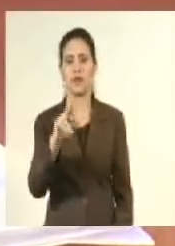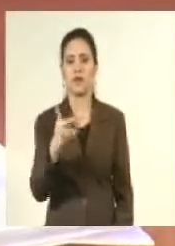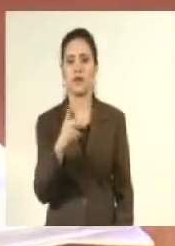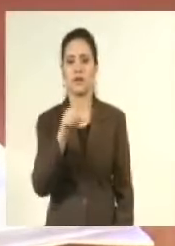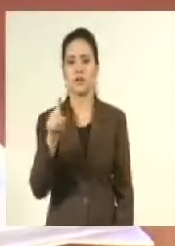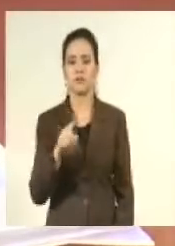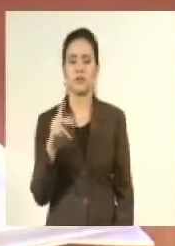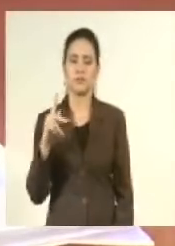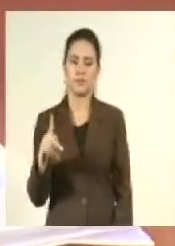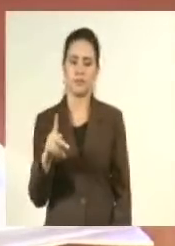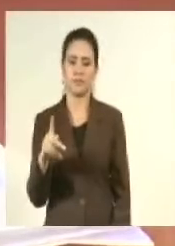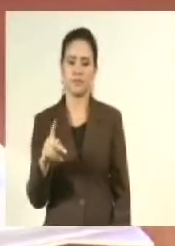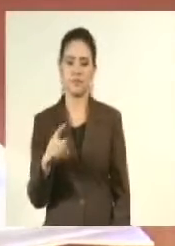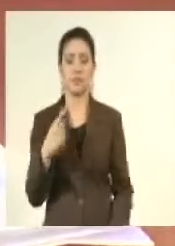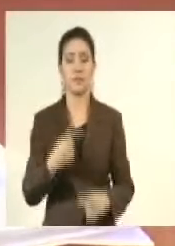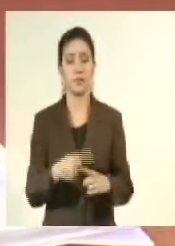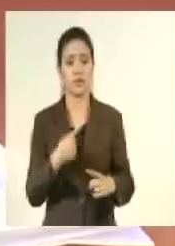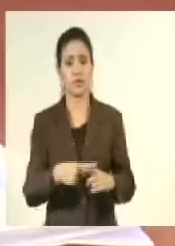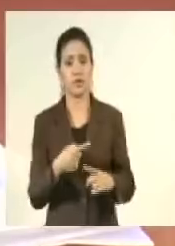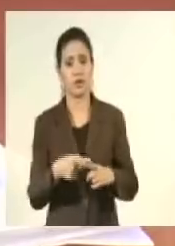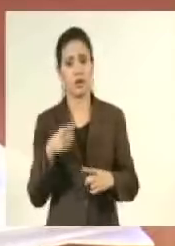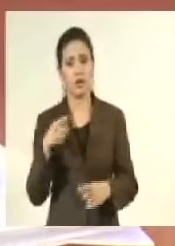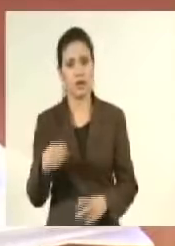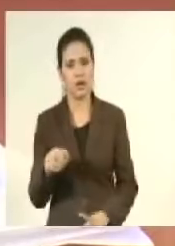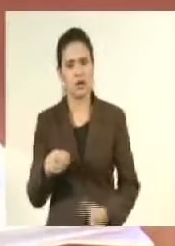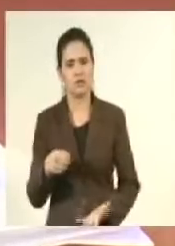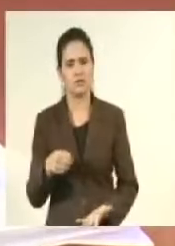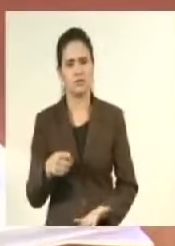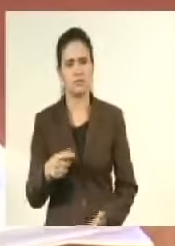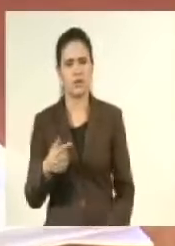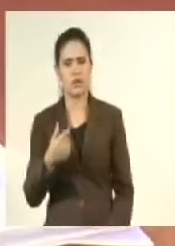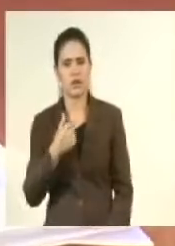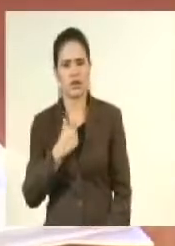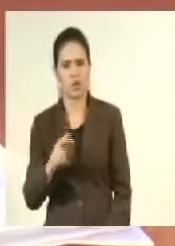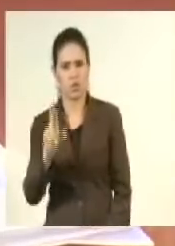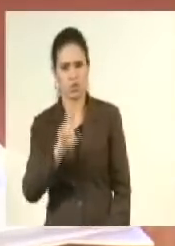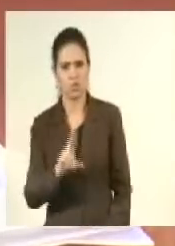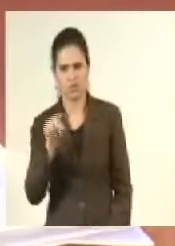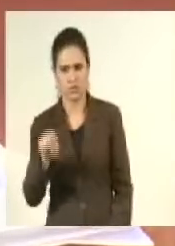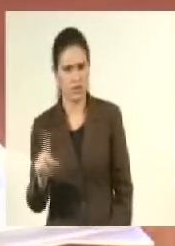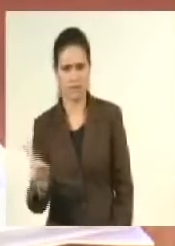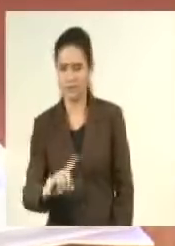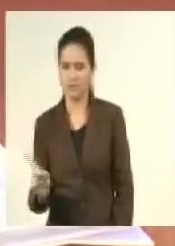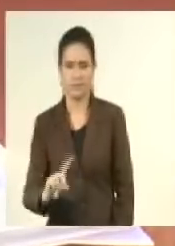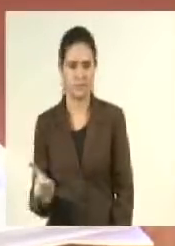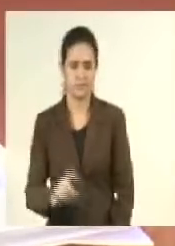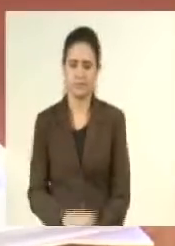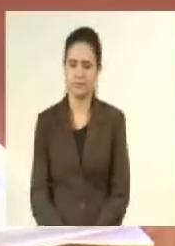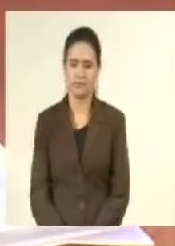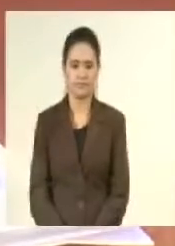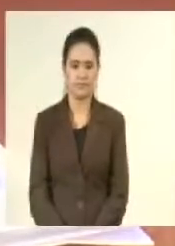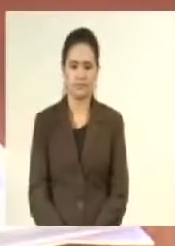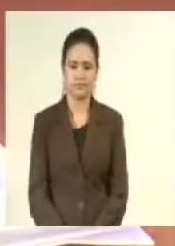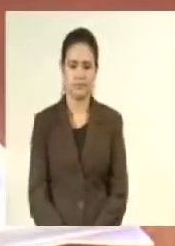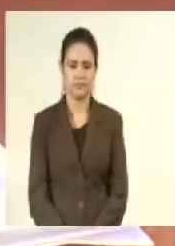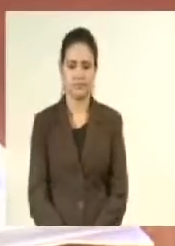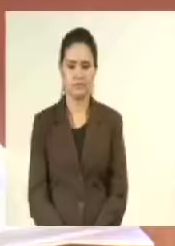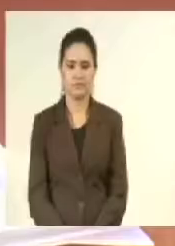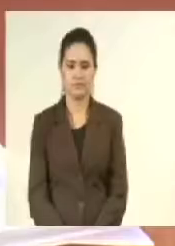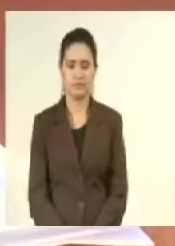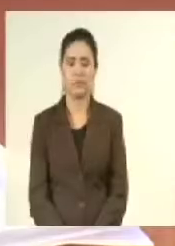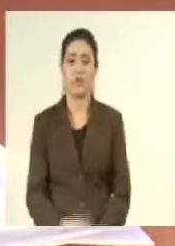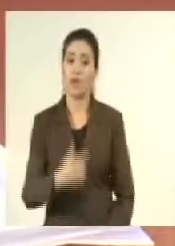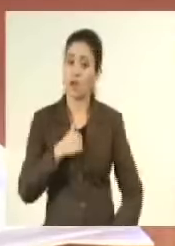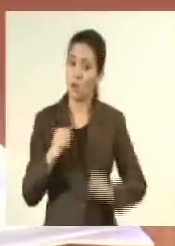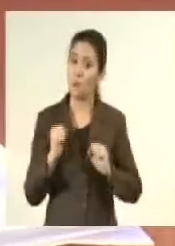PTHZP. Primeiro, porque esse prefixo não era geralmente o helicóptero que eu usava na campanha. Embora eu